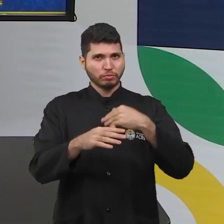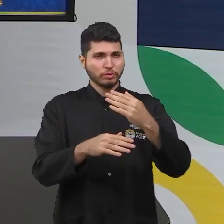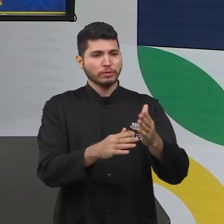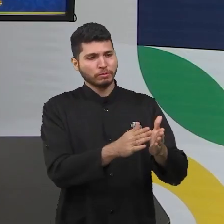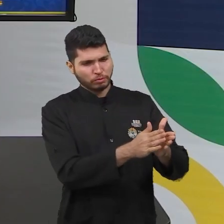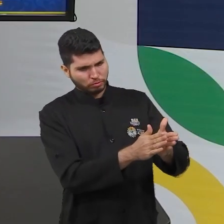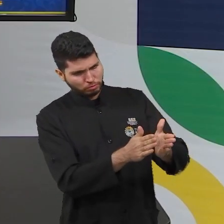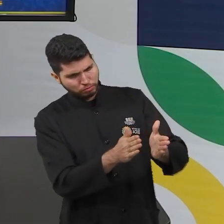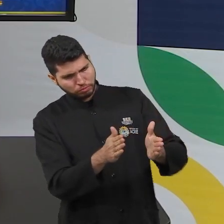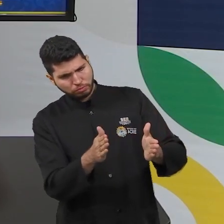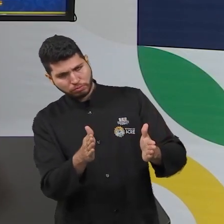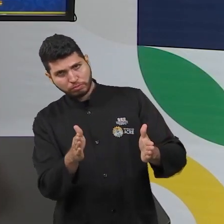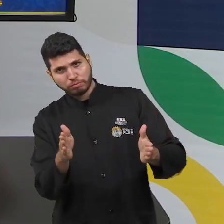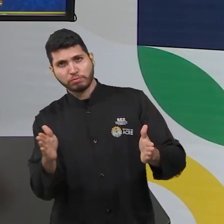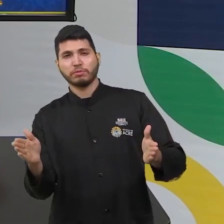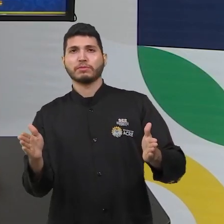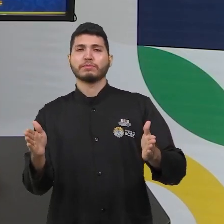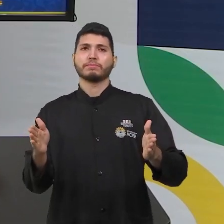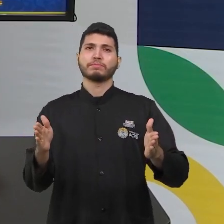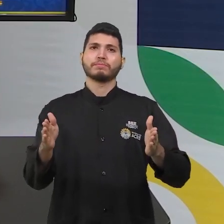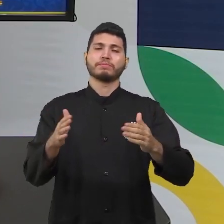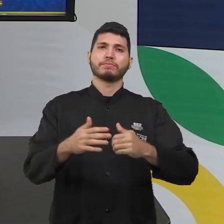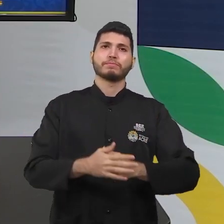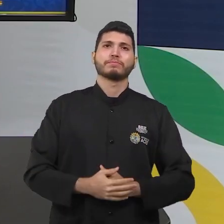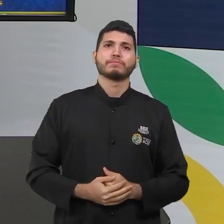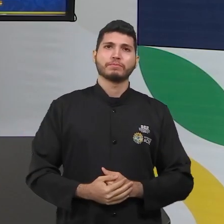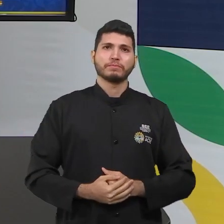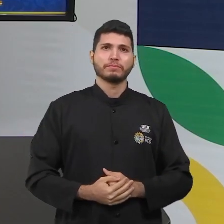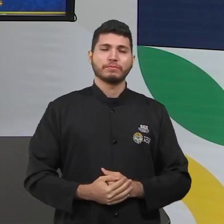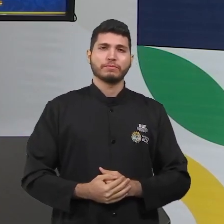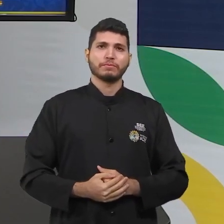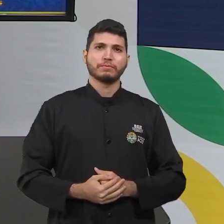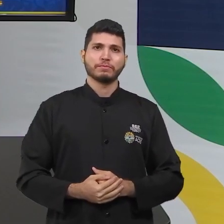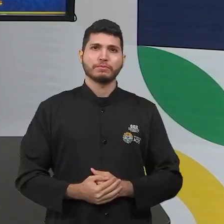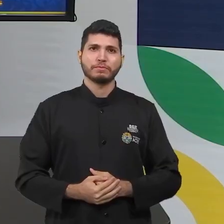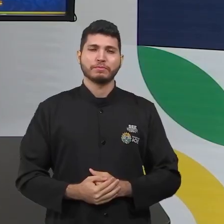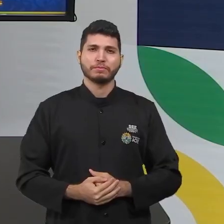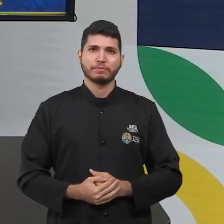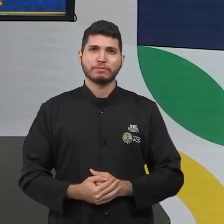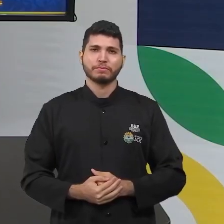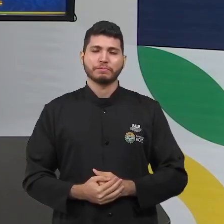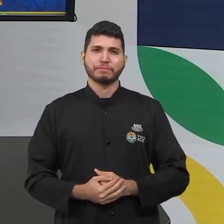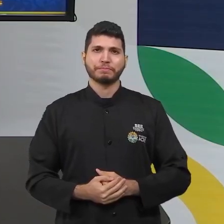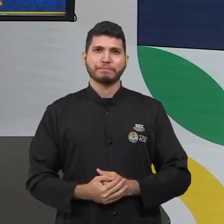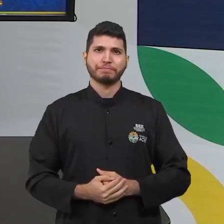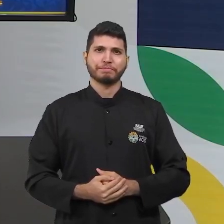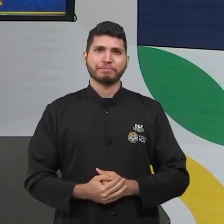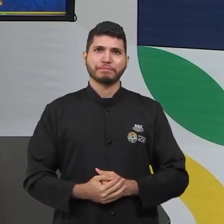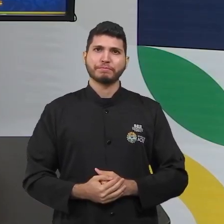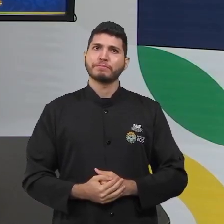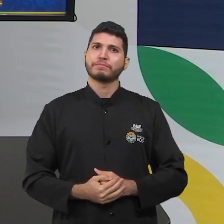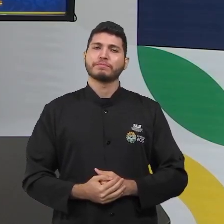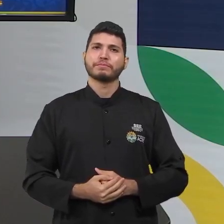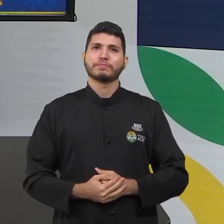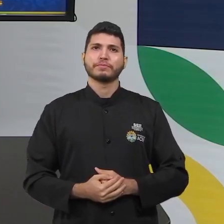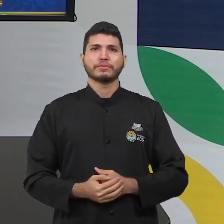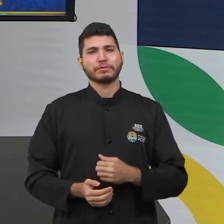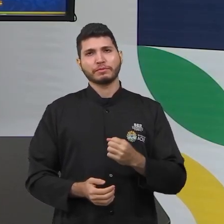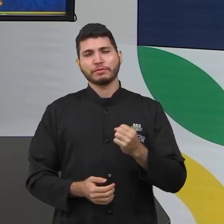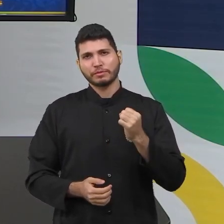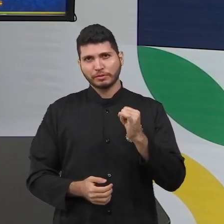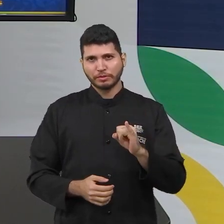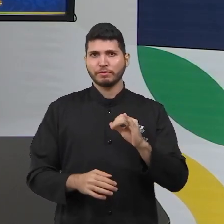o início, clínicas até um desfecho, a qual quanto melhor construído esse arco dramático